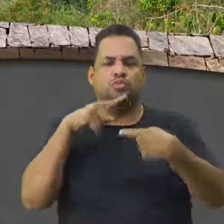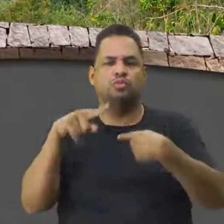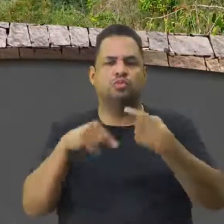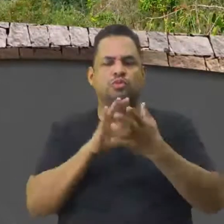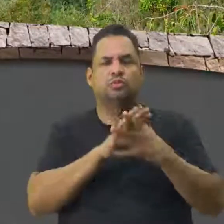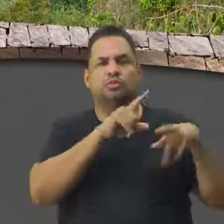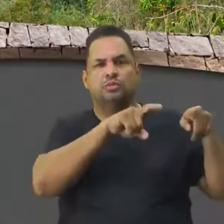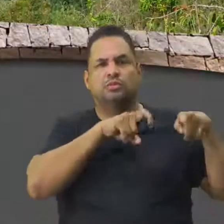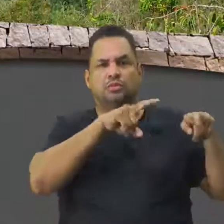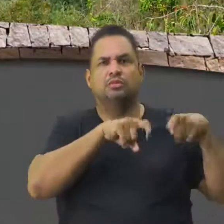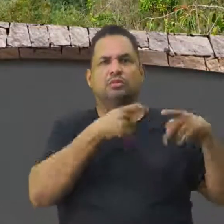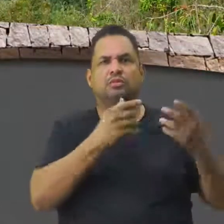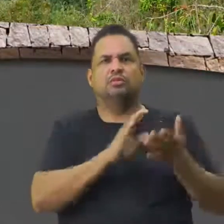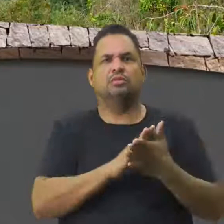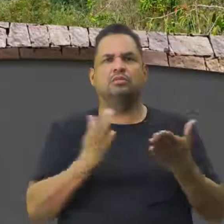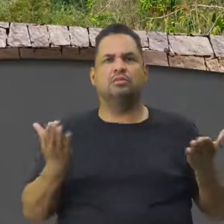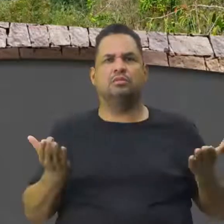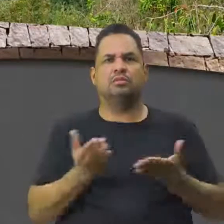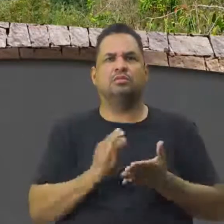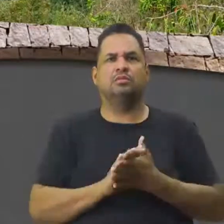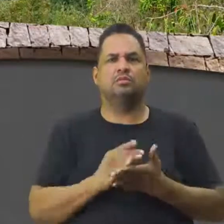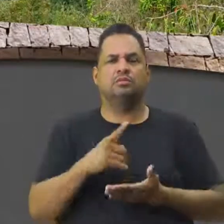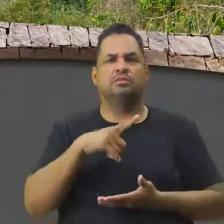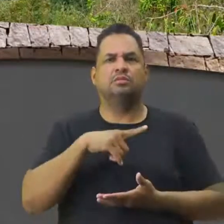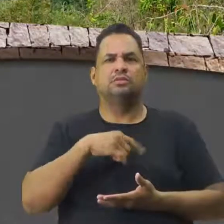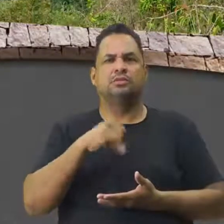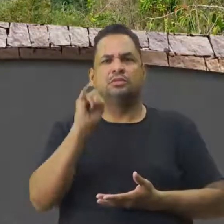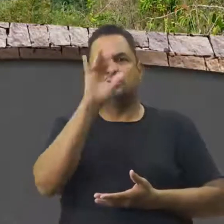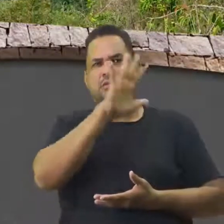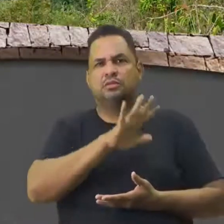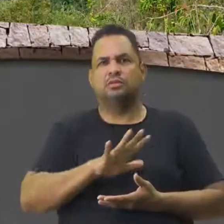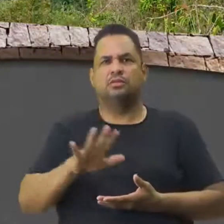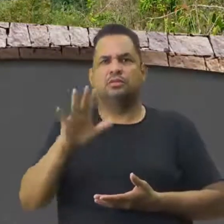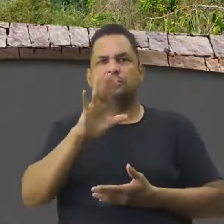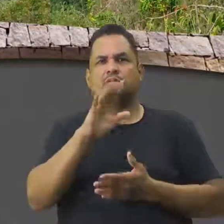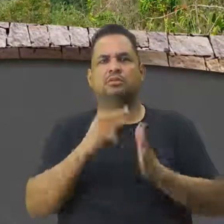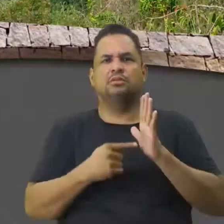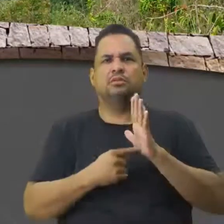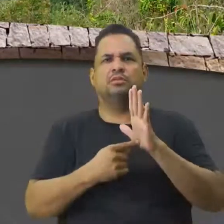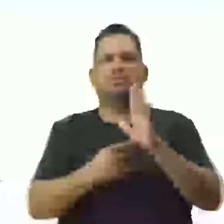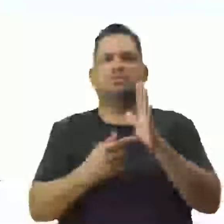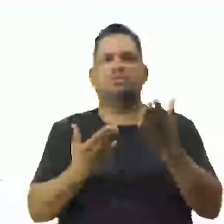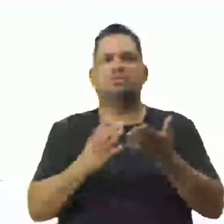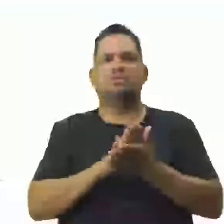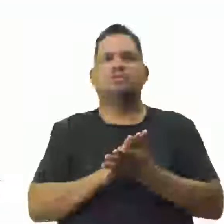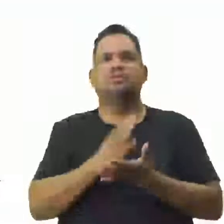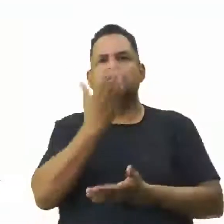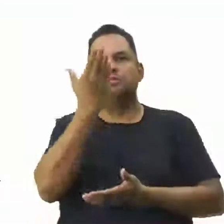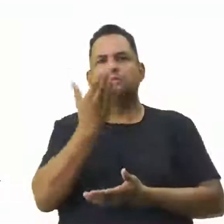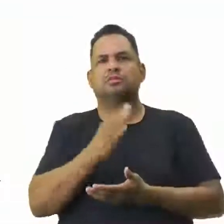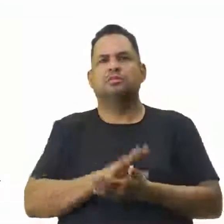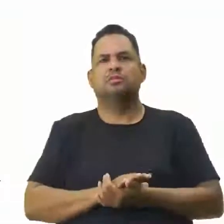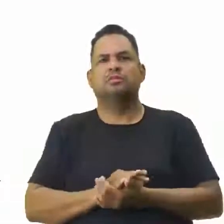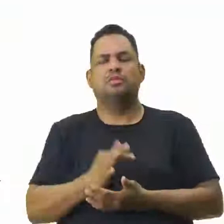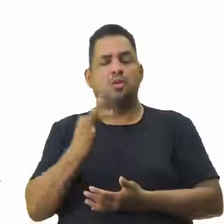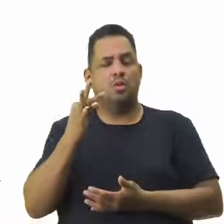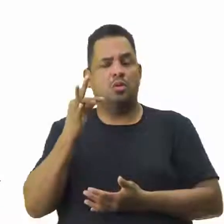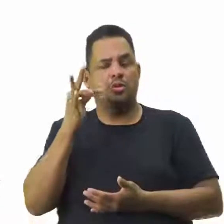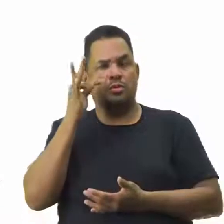agricultura. E aí, você tem uma imagem mostrando o Jorge